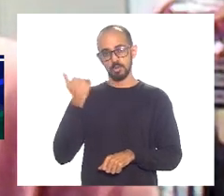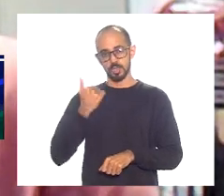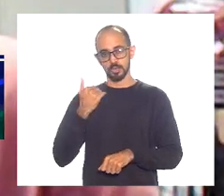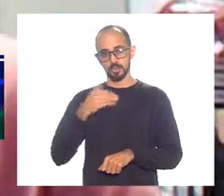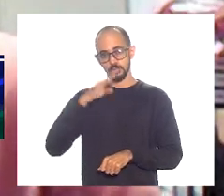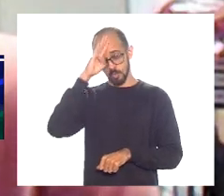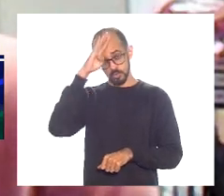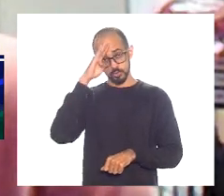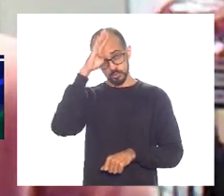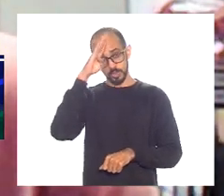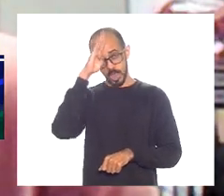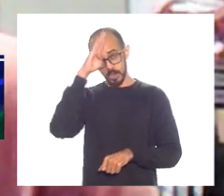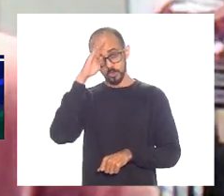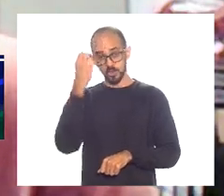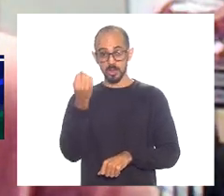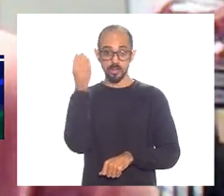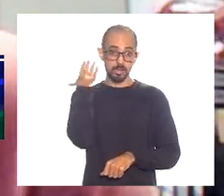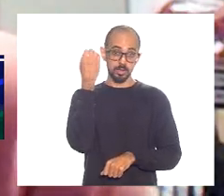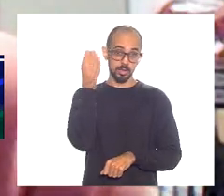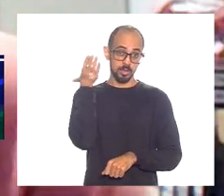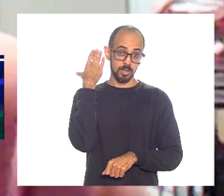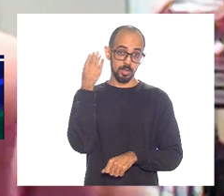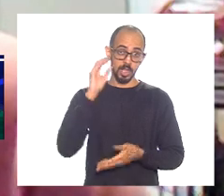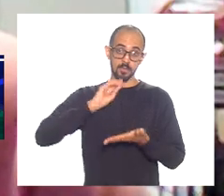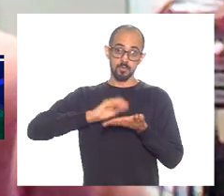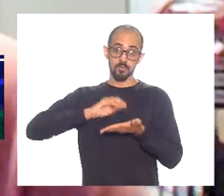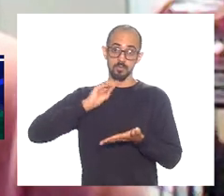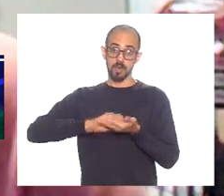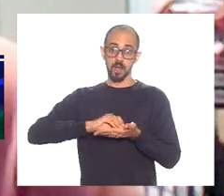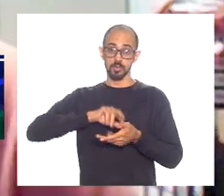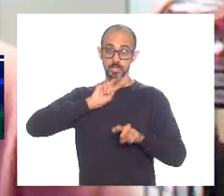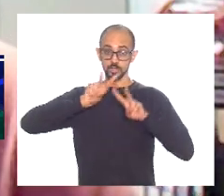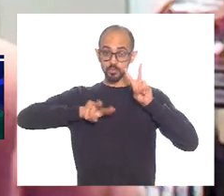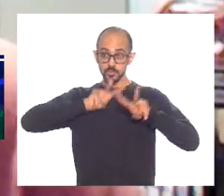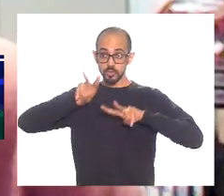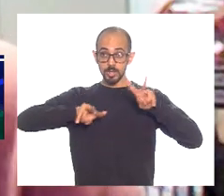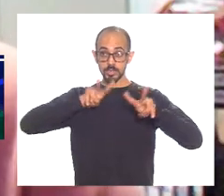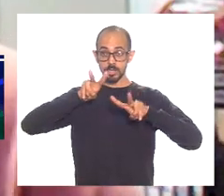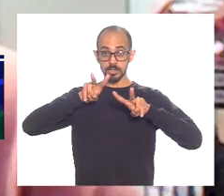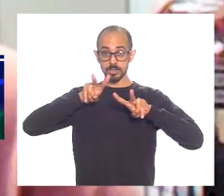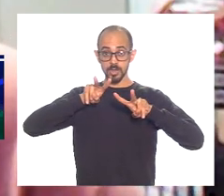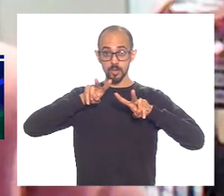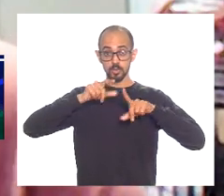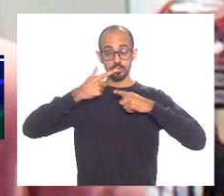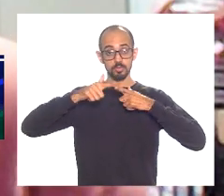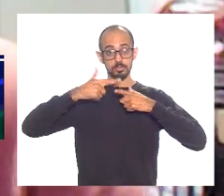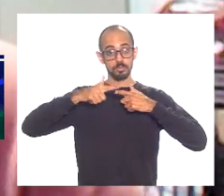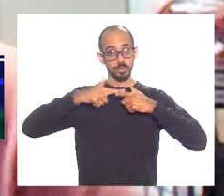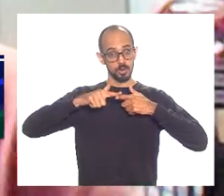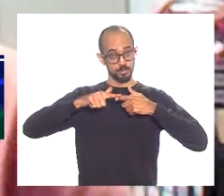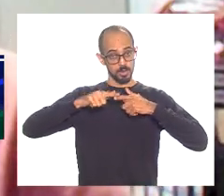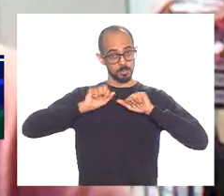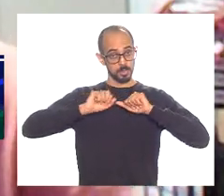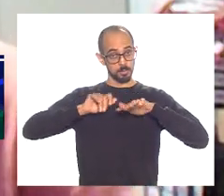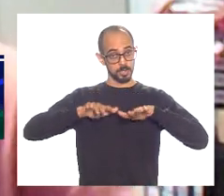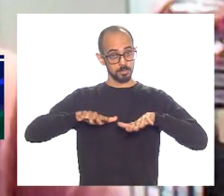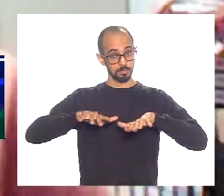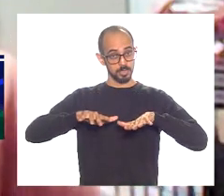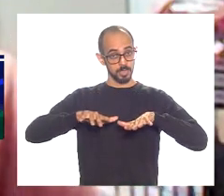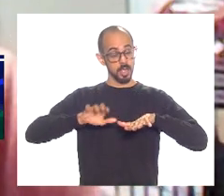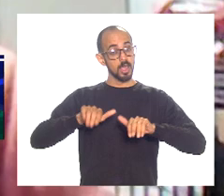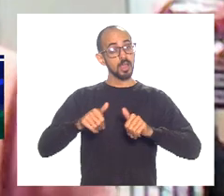da sua ignorância, na sua falta de visão sobre a pandemia, desdenhando com frases como "e daí? É só